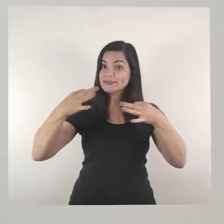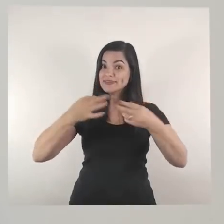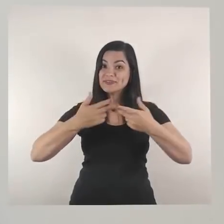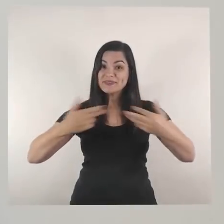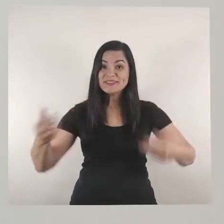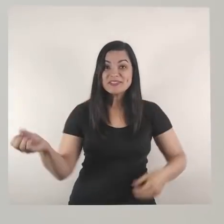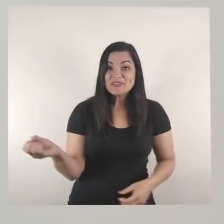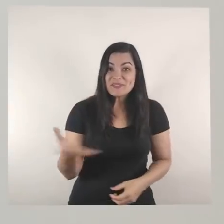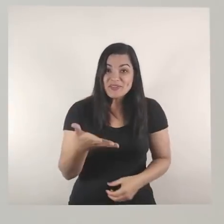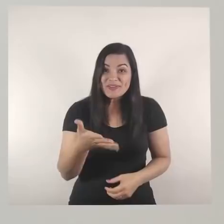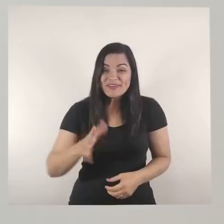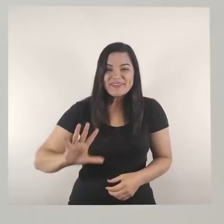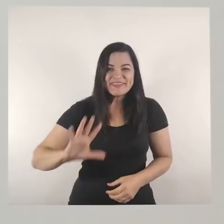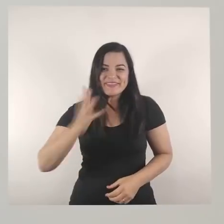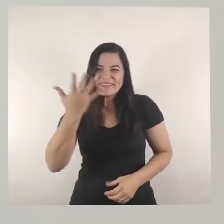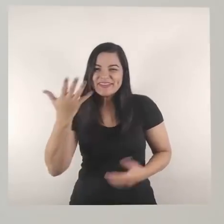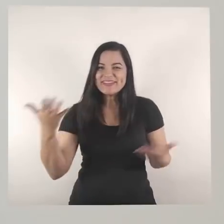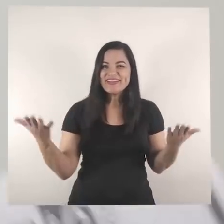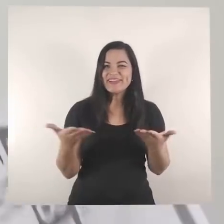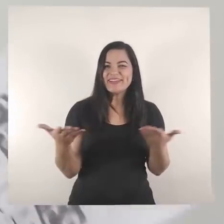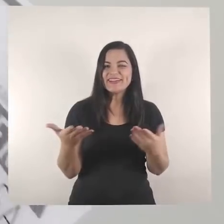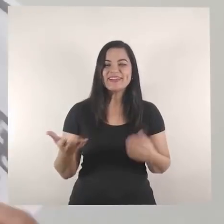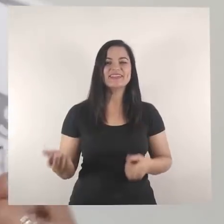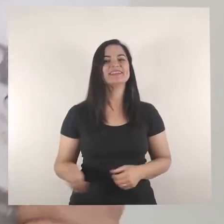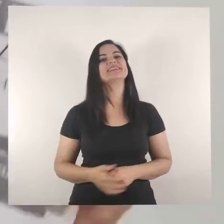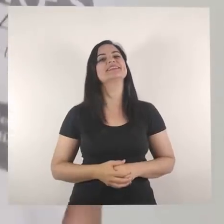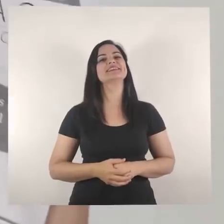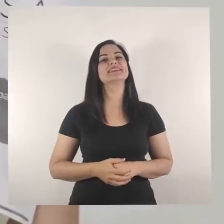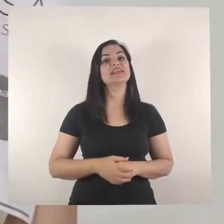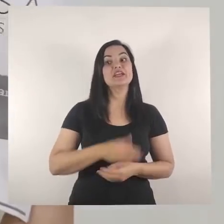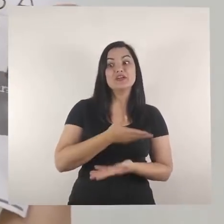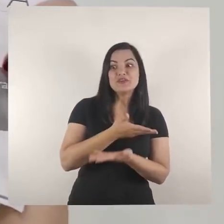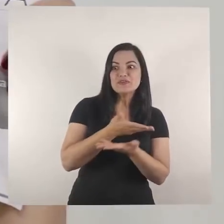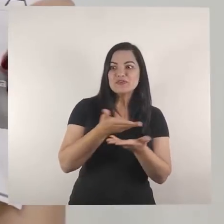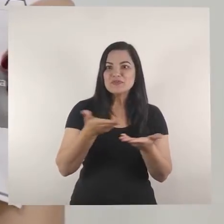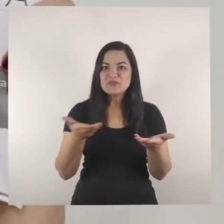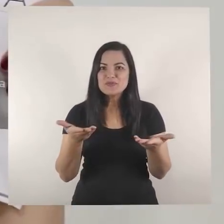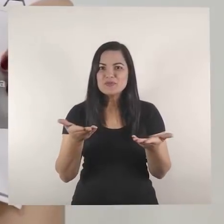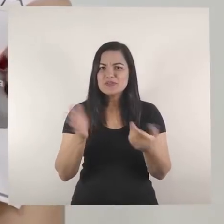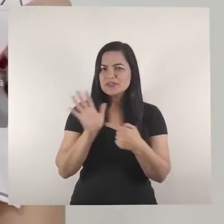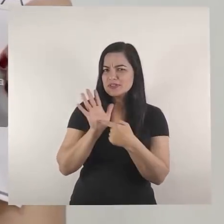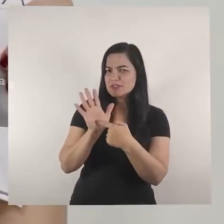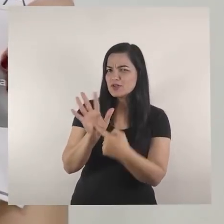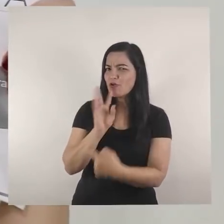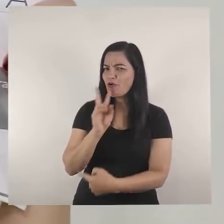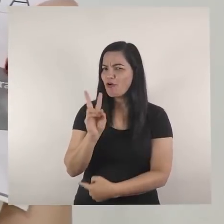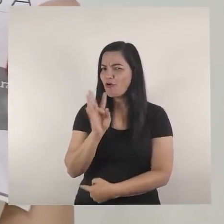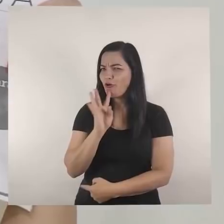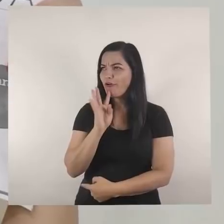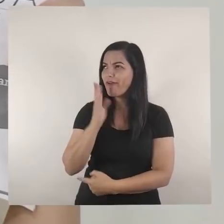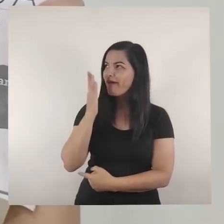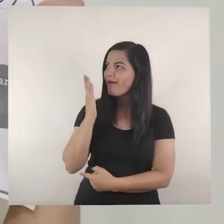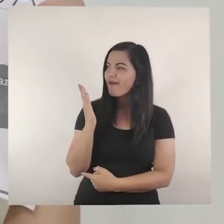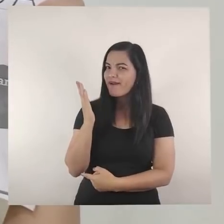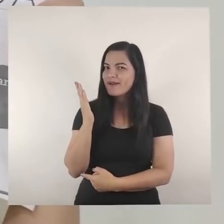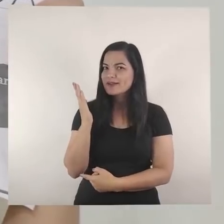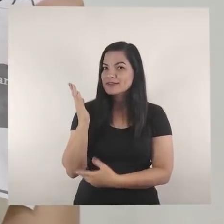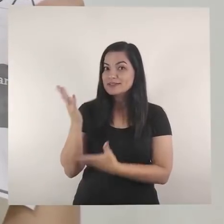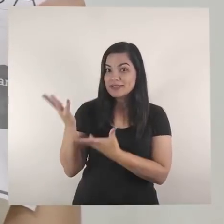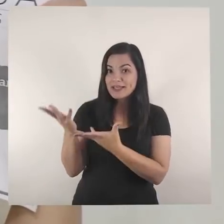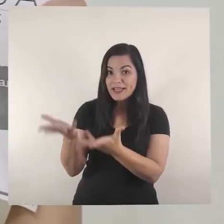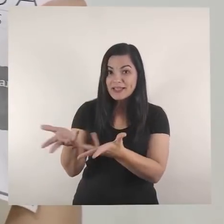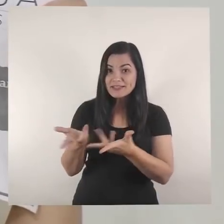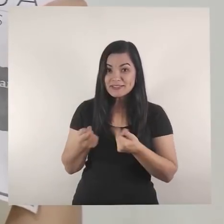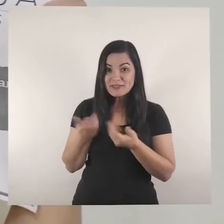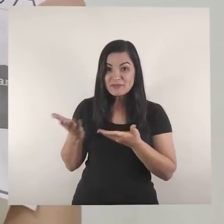novidade incrível. Tchan, tchan, tchan, tchan! Vocês já viram, já conhecem, já receberam